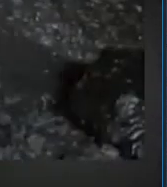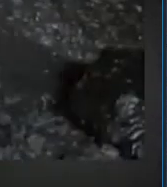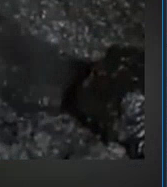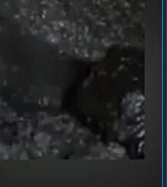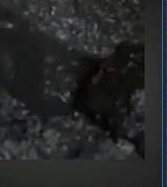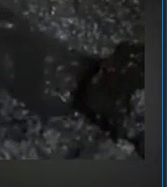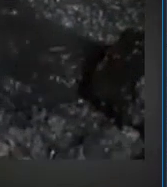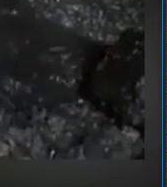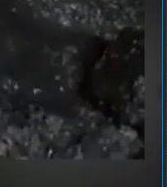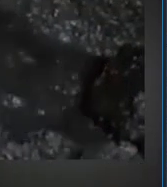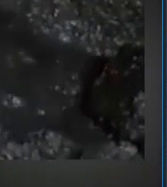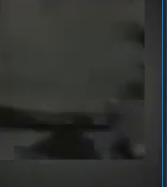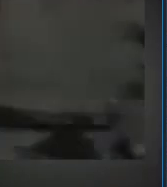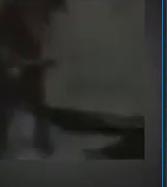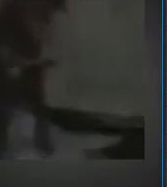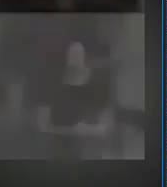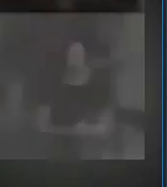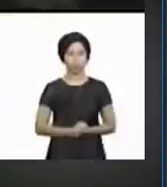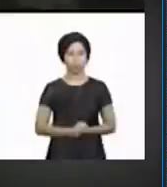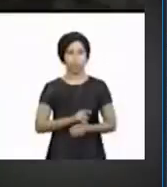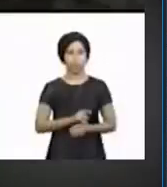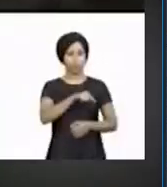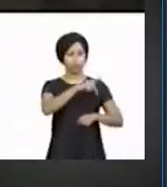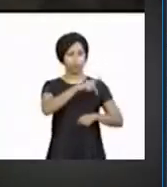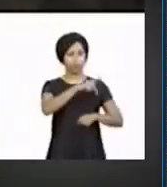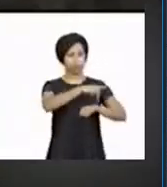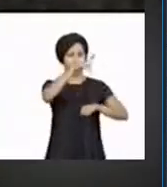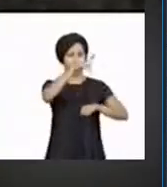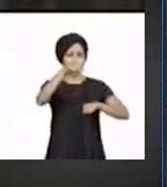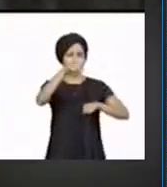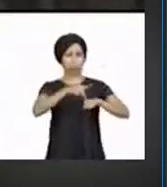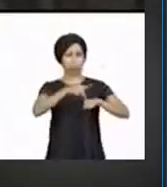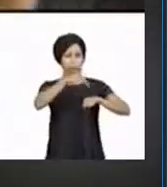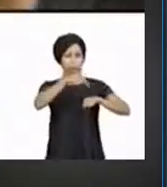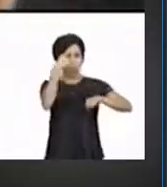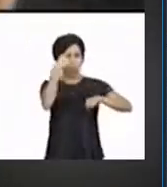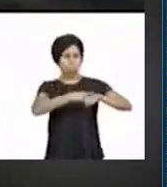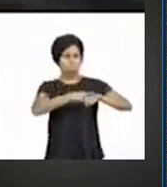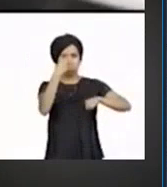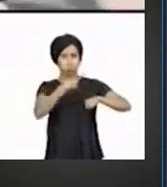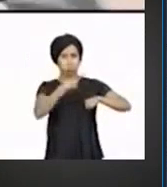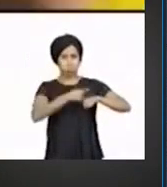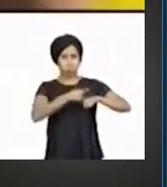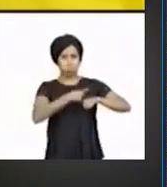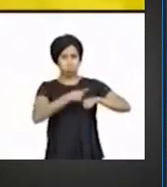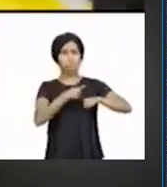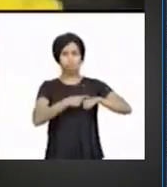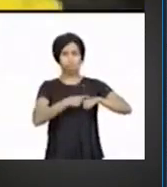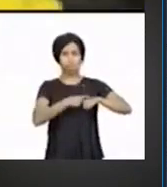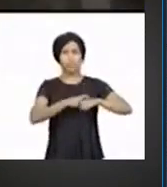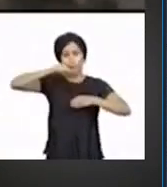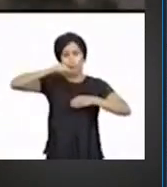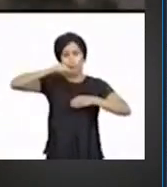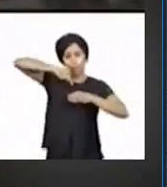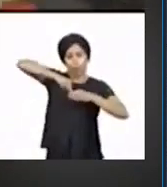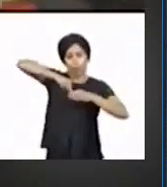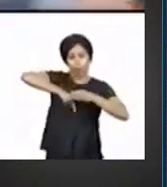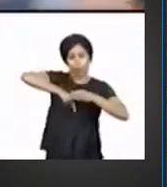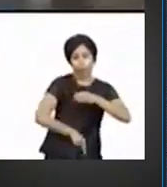A partir de certo grau de dureza de uma rocha, sua escavação com a utilização de explosivos é muito mais